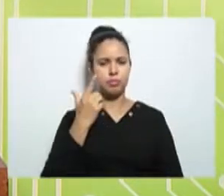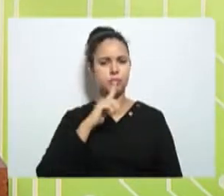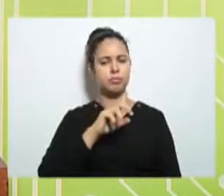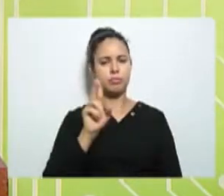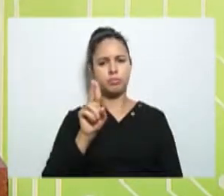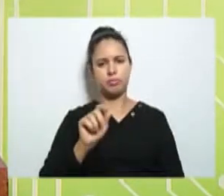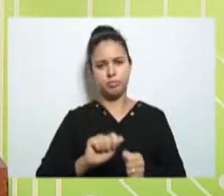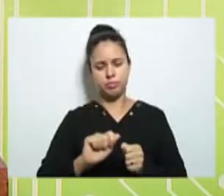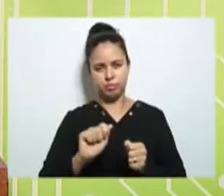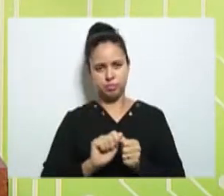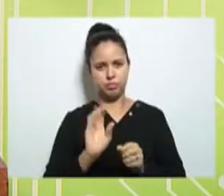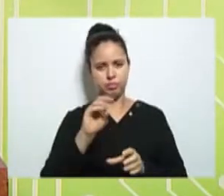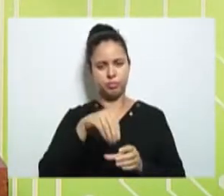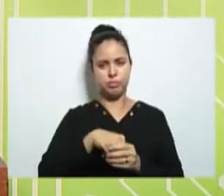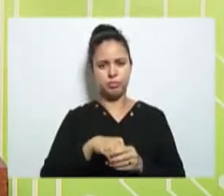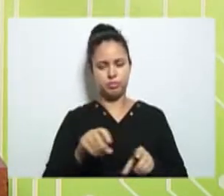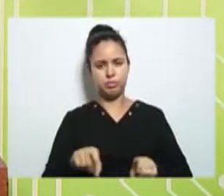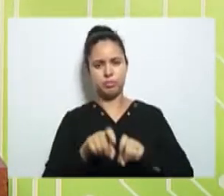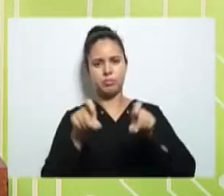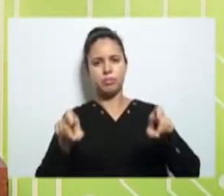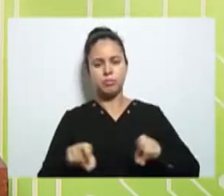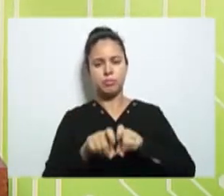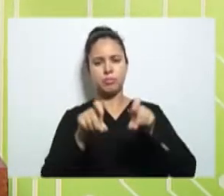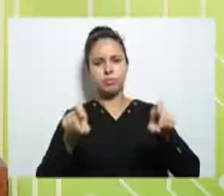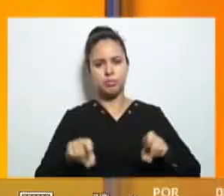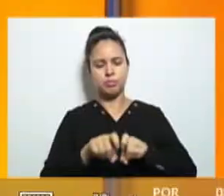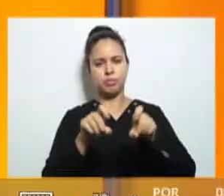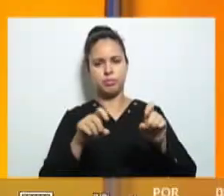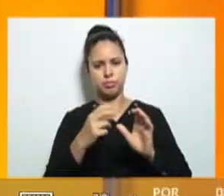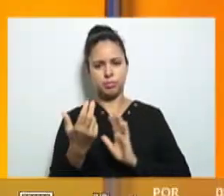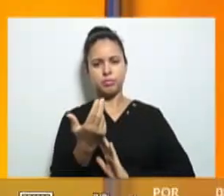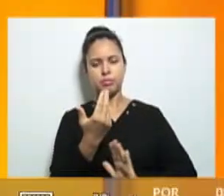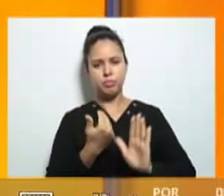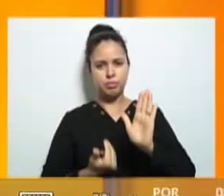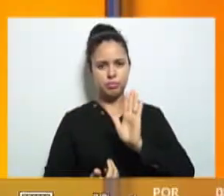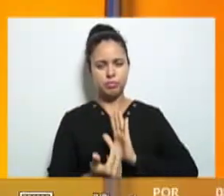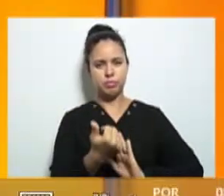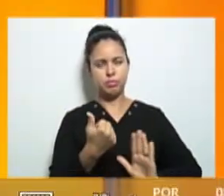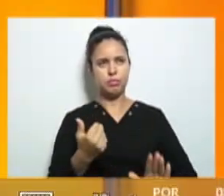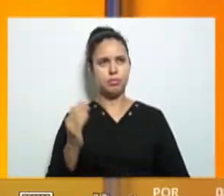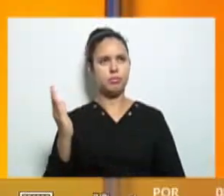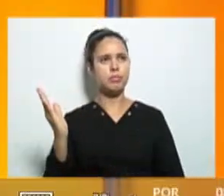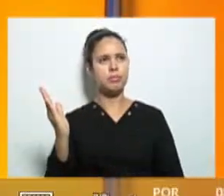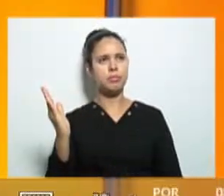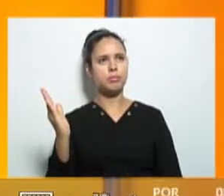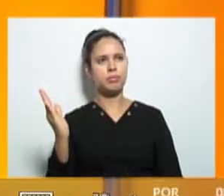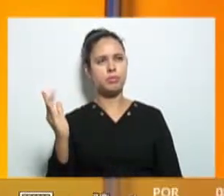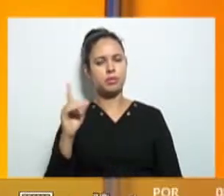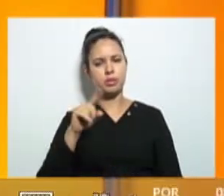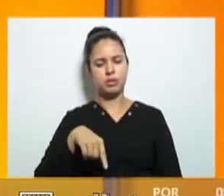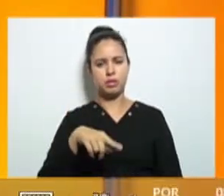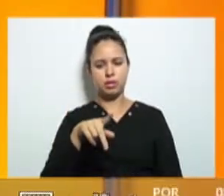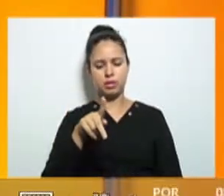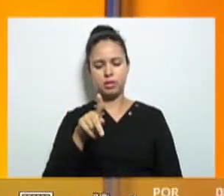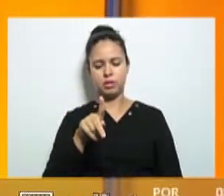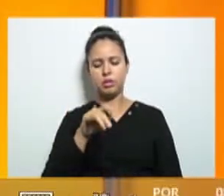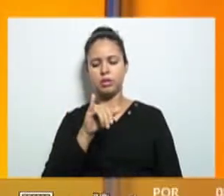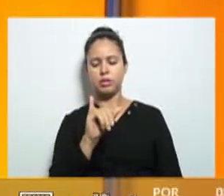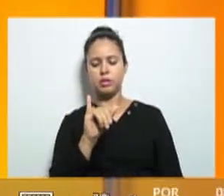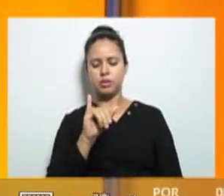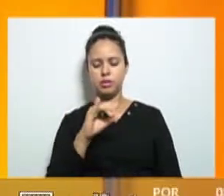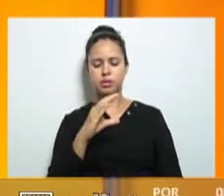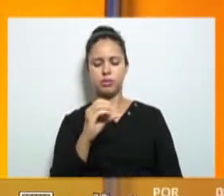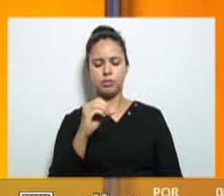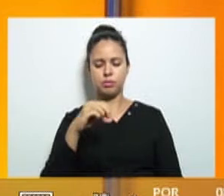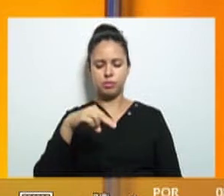do meu computador, beleza? Essa figurinha que a gente tem aqui, a gente chama de ícone, tá? Essa figurinha aqui do Google Earth a gente